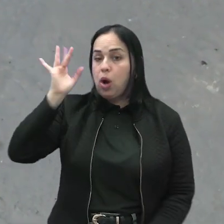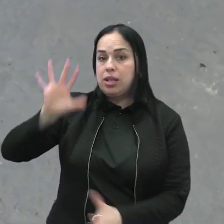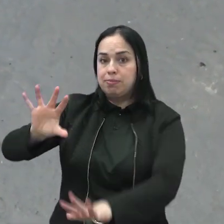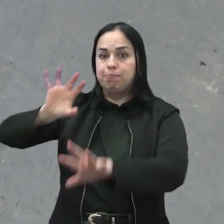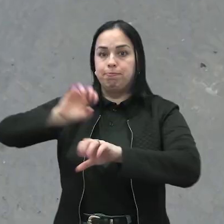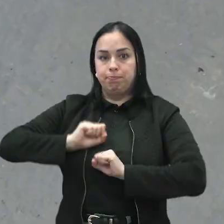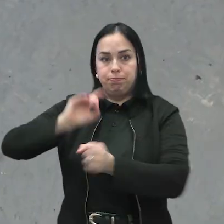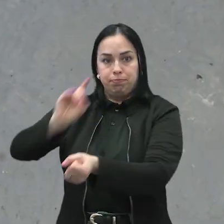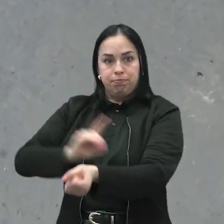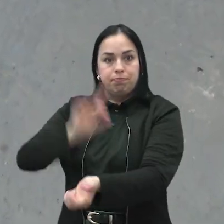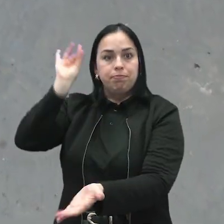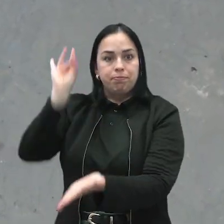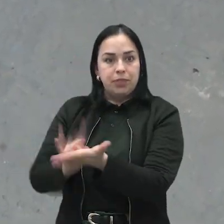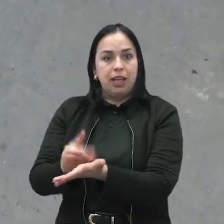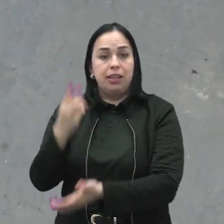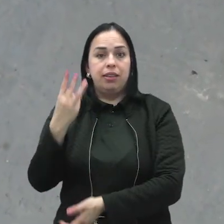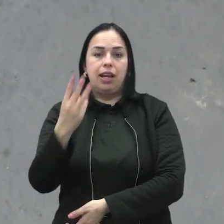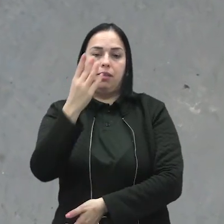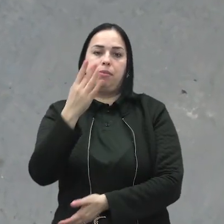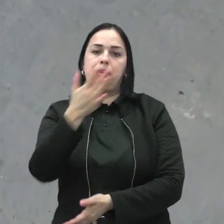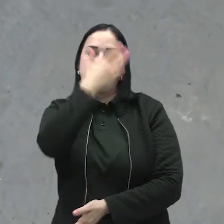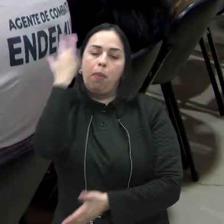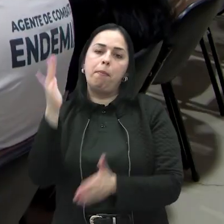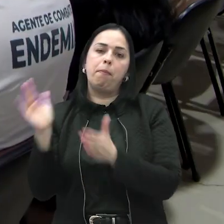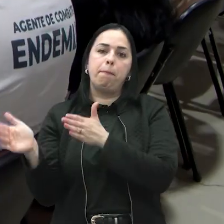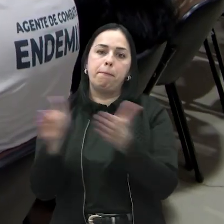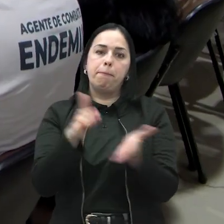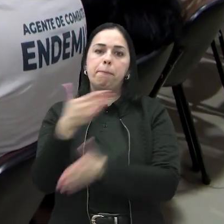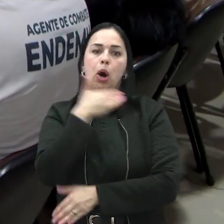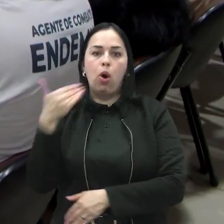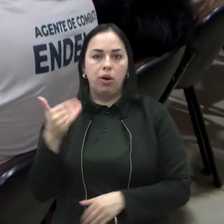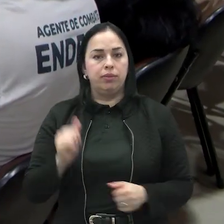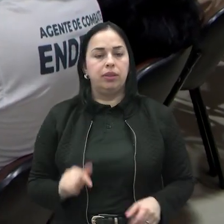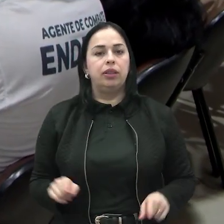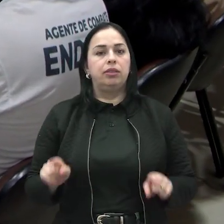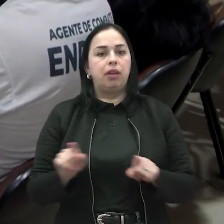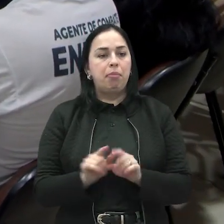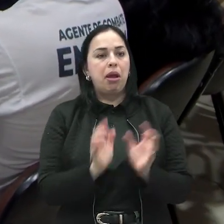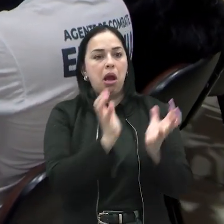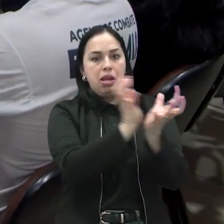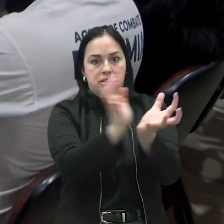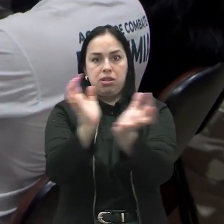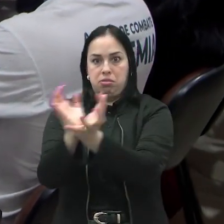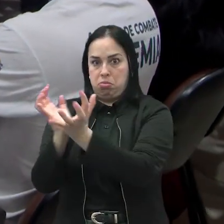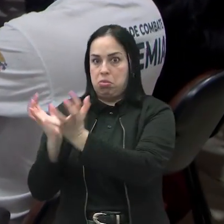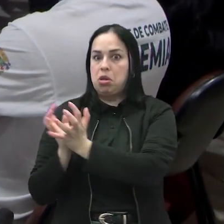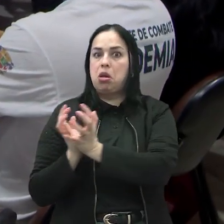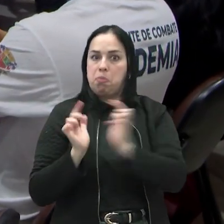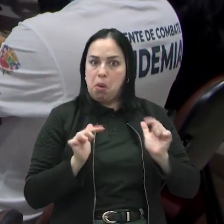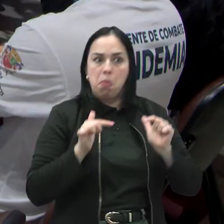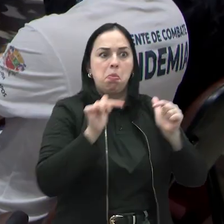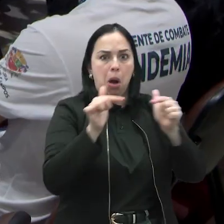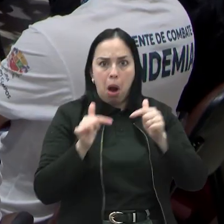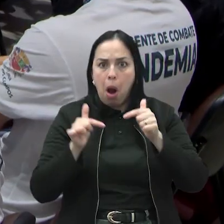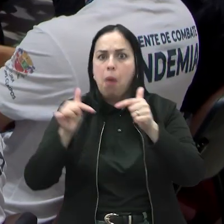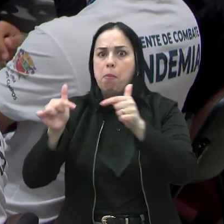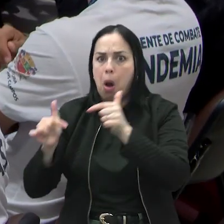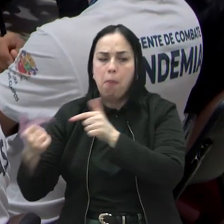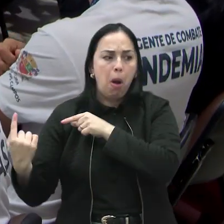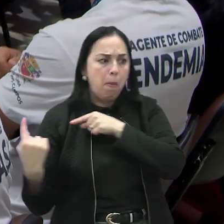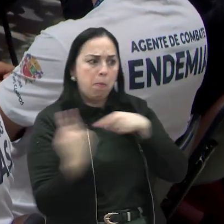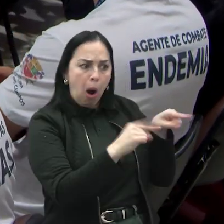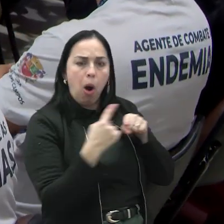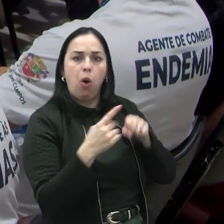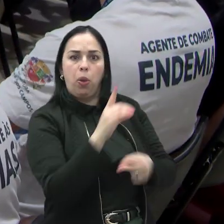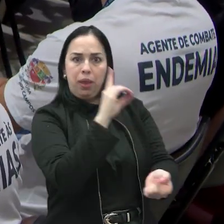4.615 casos da doença e 3 óbitos. O encontro também homenageou as equipes responsáveis pelas ações preventivas